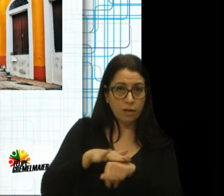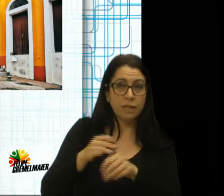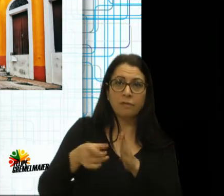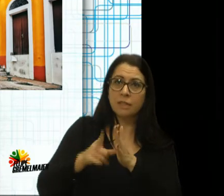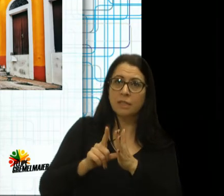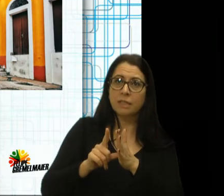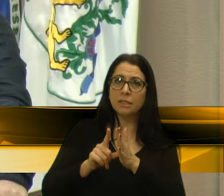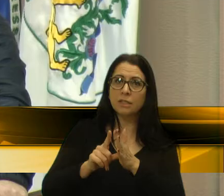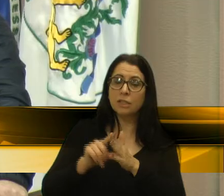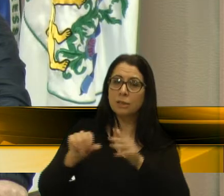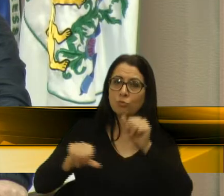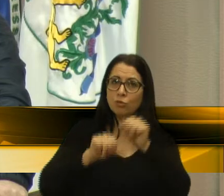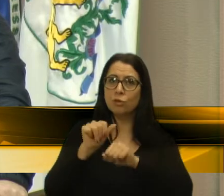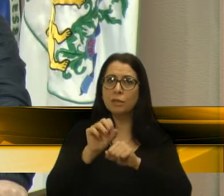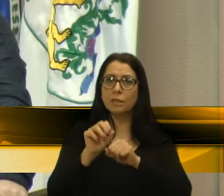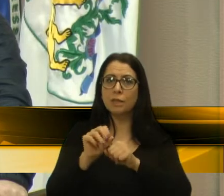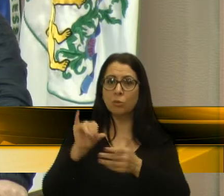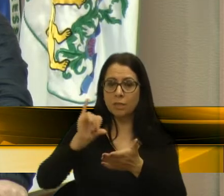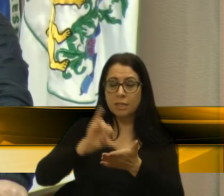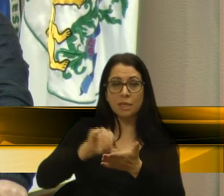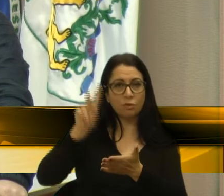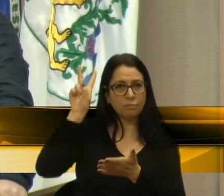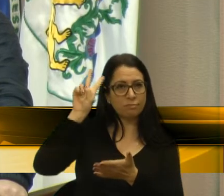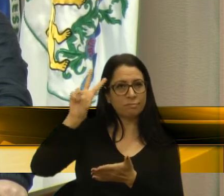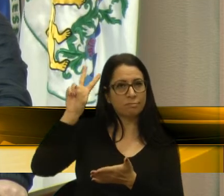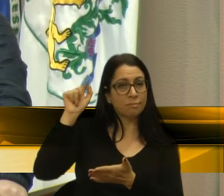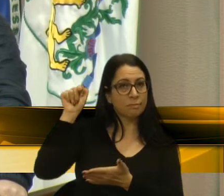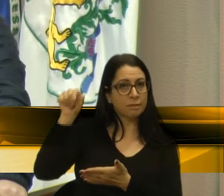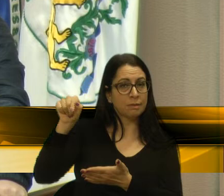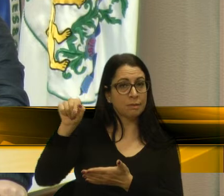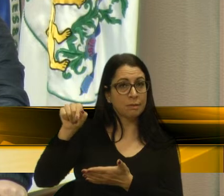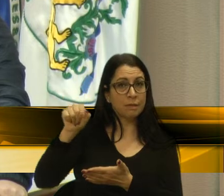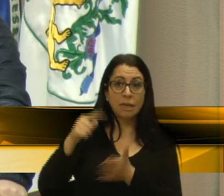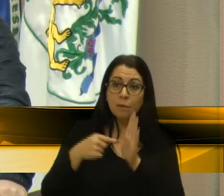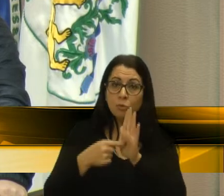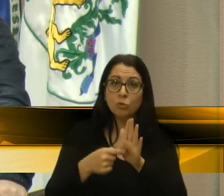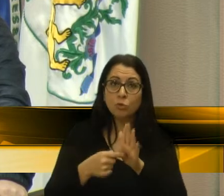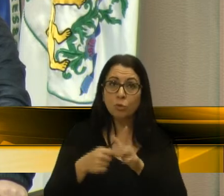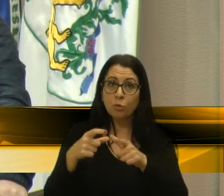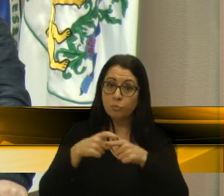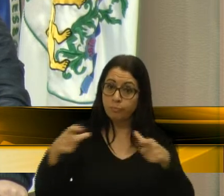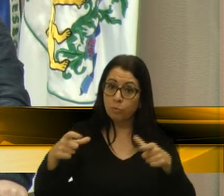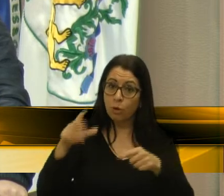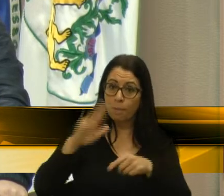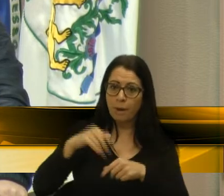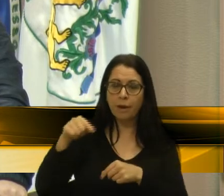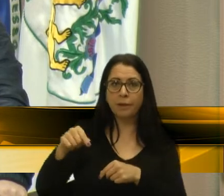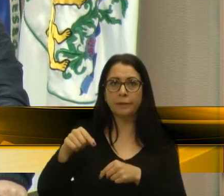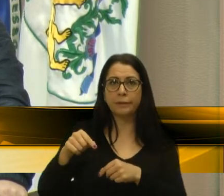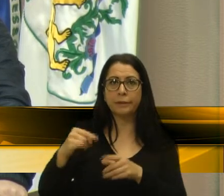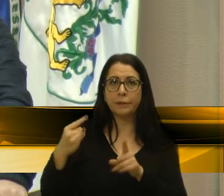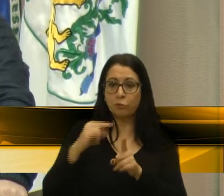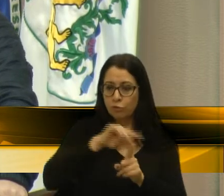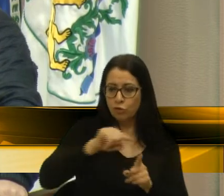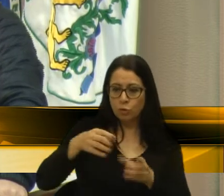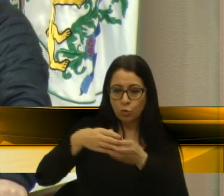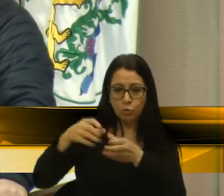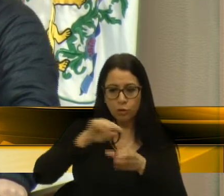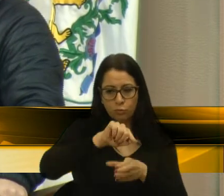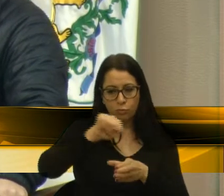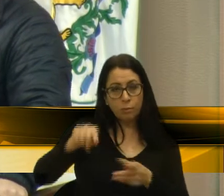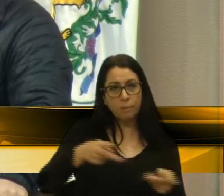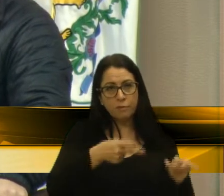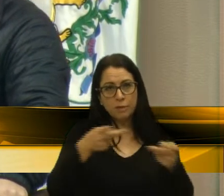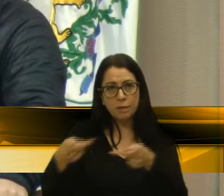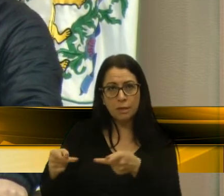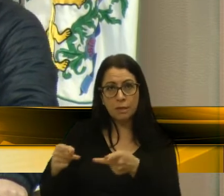a revitalização do centro histórico. Ela referiu isso como um dos grandes pontos de atrativo turístico, foi